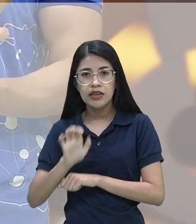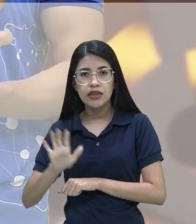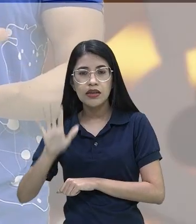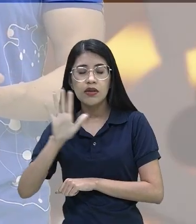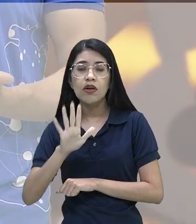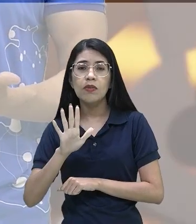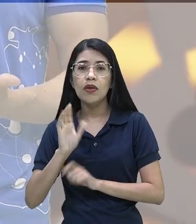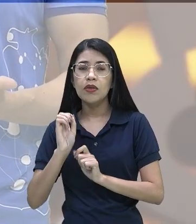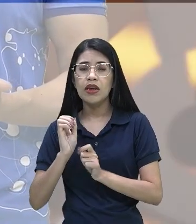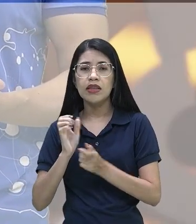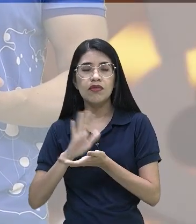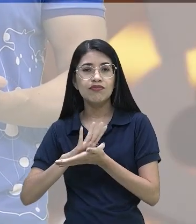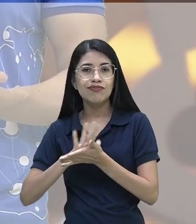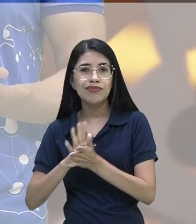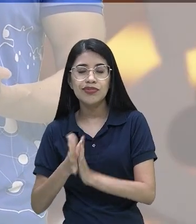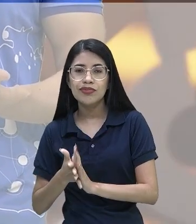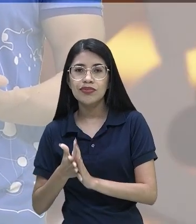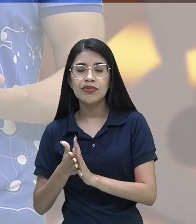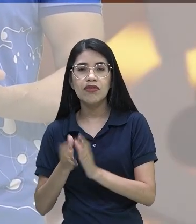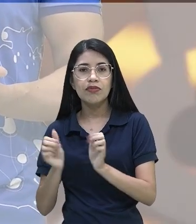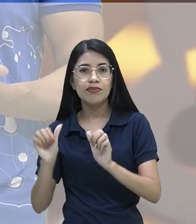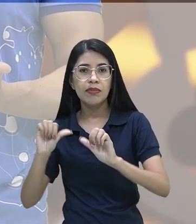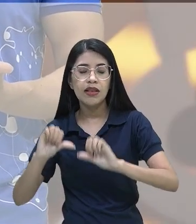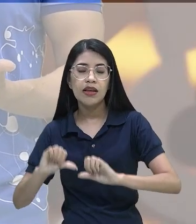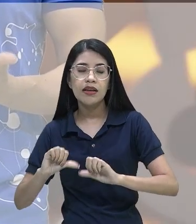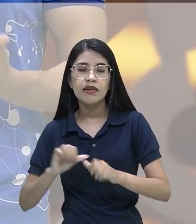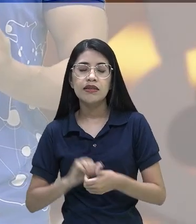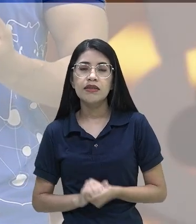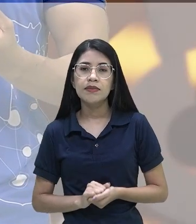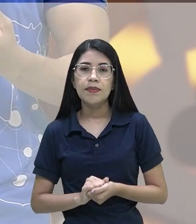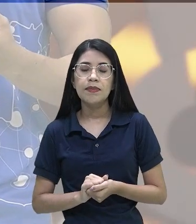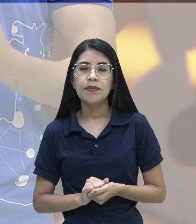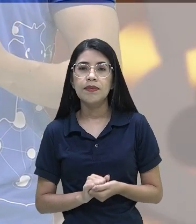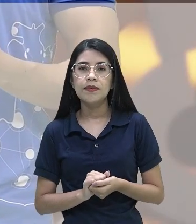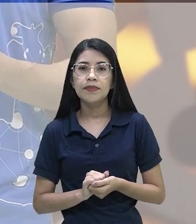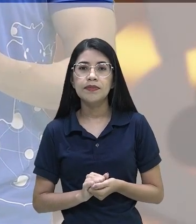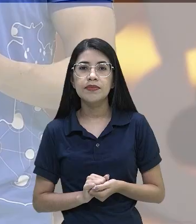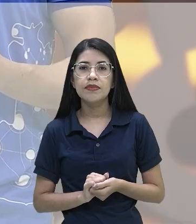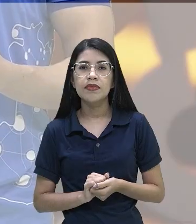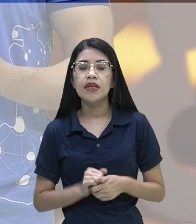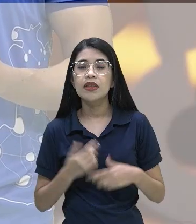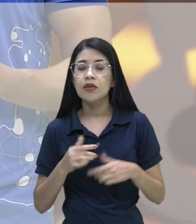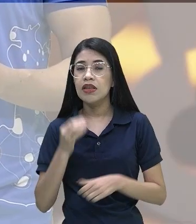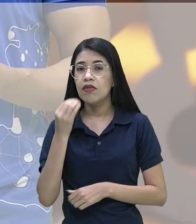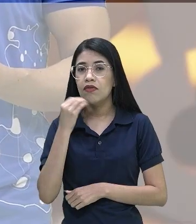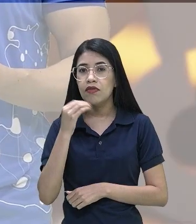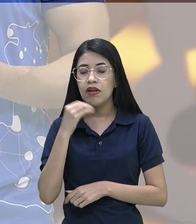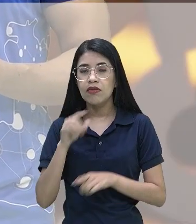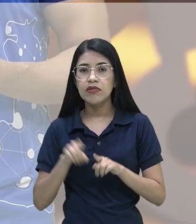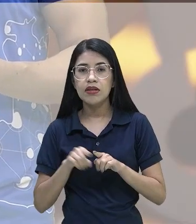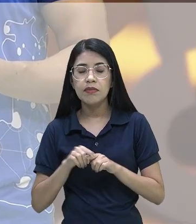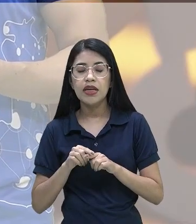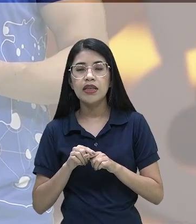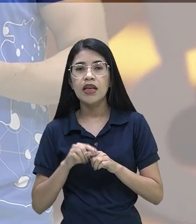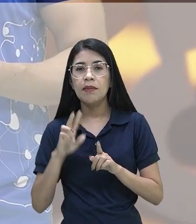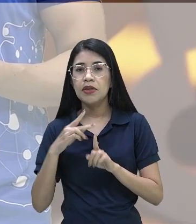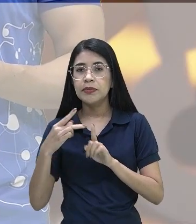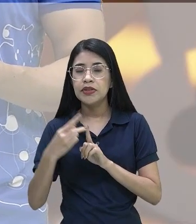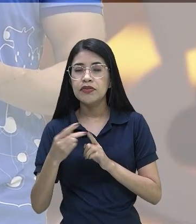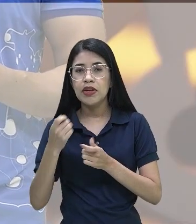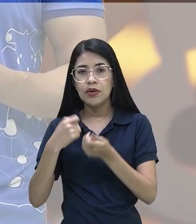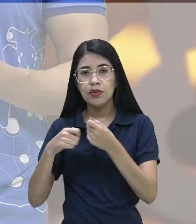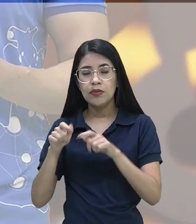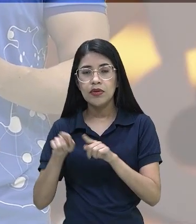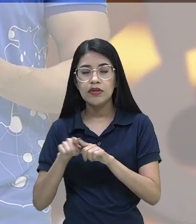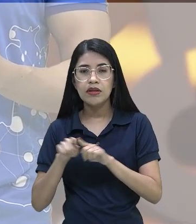eles estavam totalmente destruídos, certo? E aí eles estavam enfraquecidos, tanto do ponto de vista econômico,